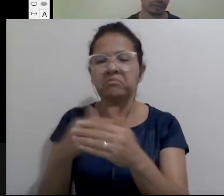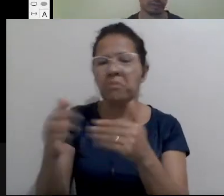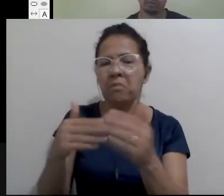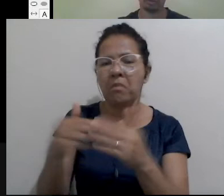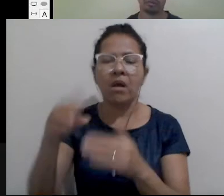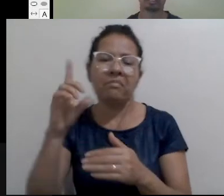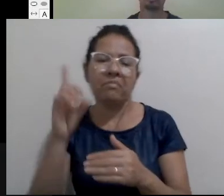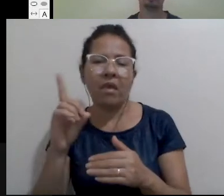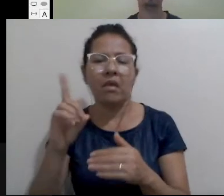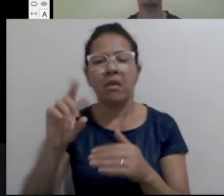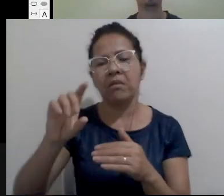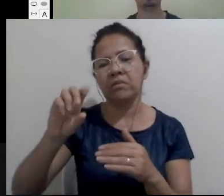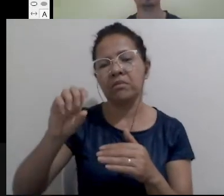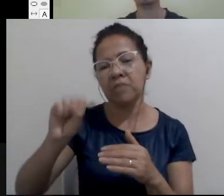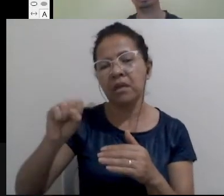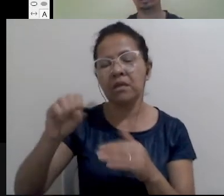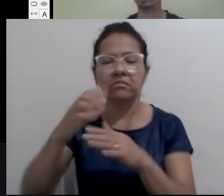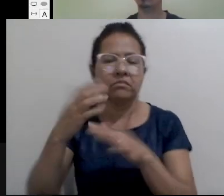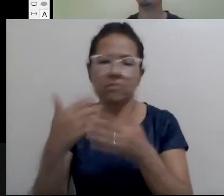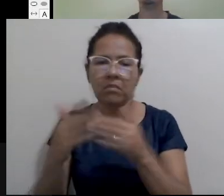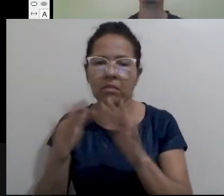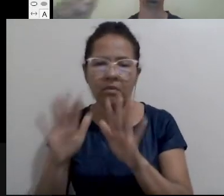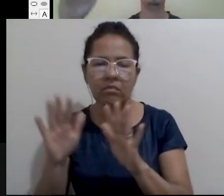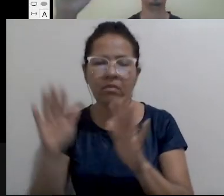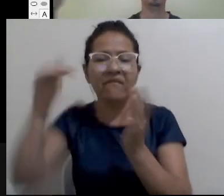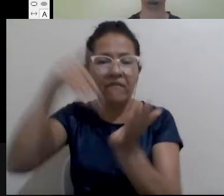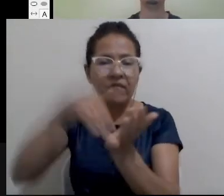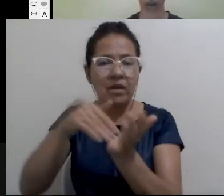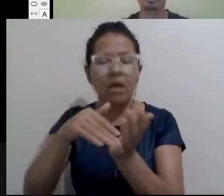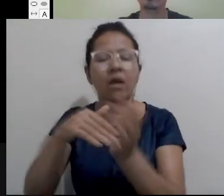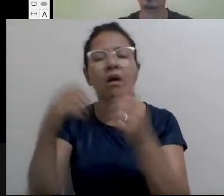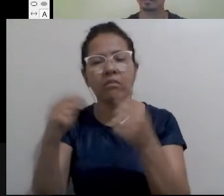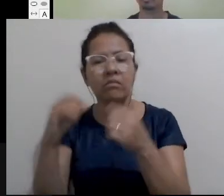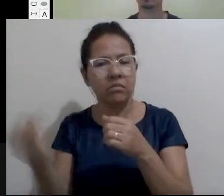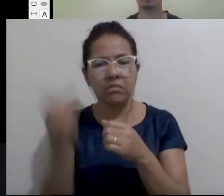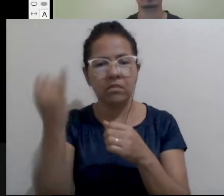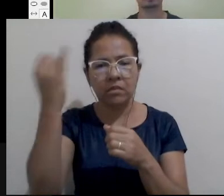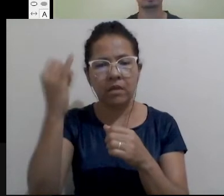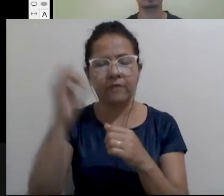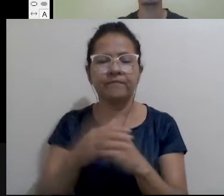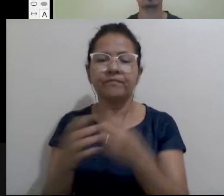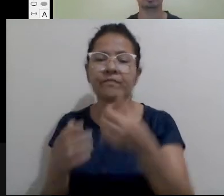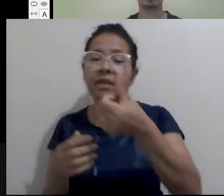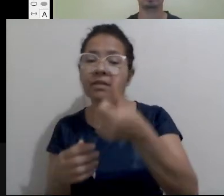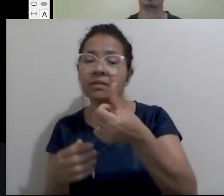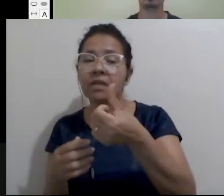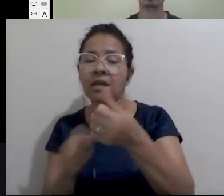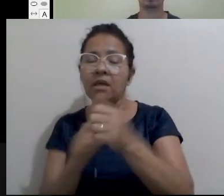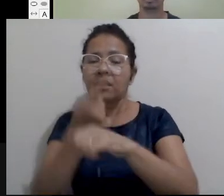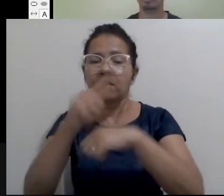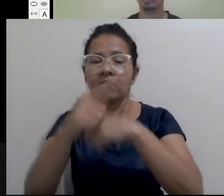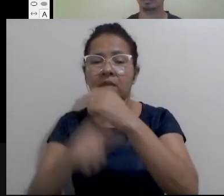do 3D. O que importa é o tipo de orbital que a gente tem no final e ali, e o quanto ele está mais externo do núcleo. Então, esses 6 orbitais